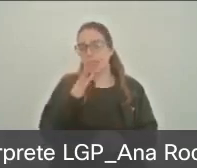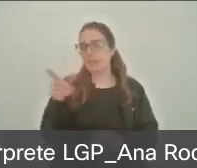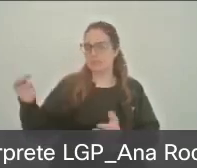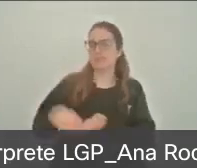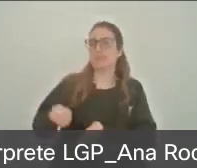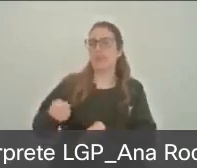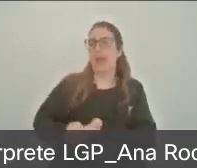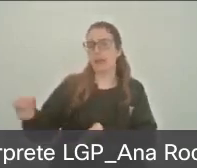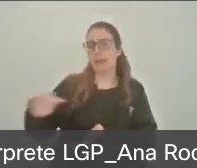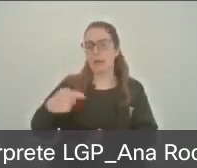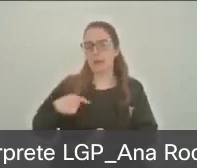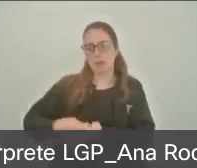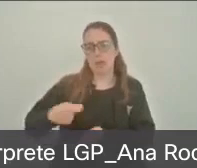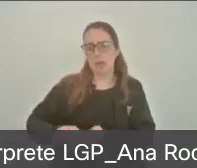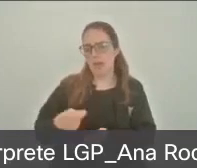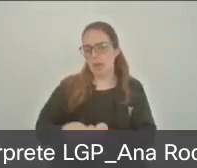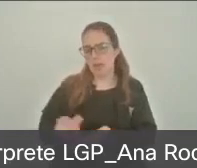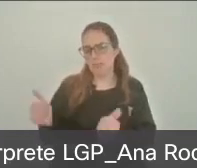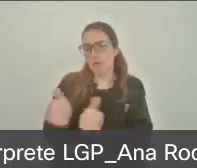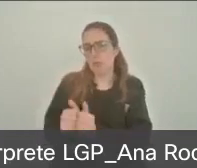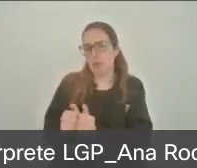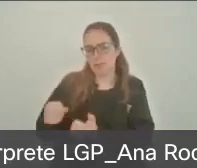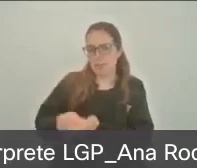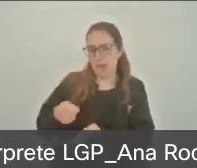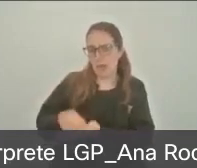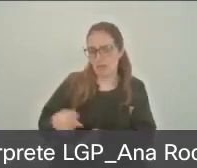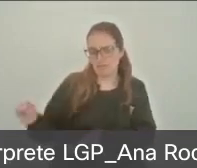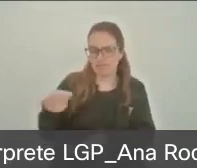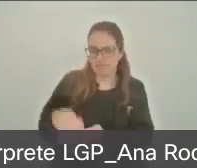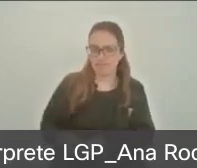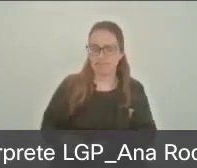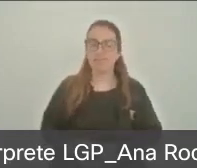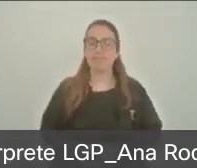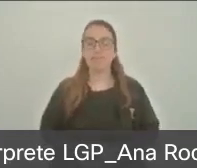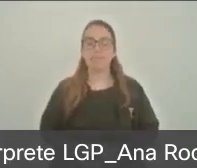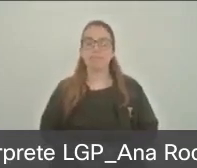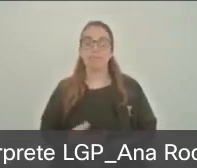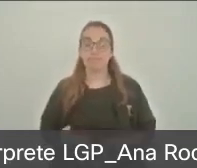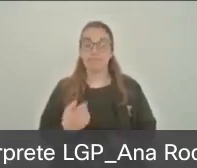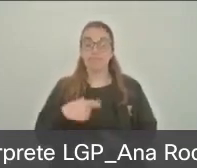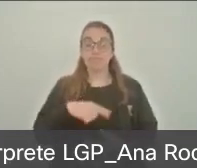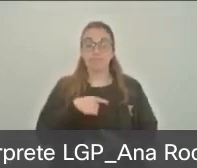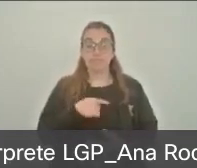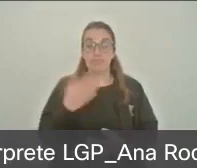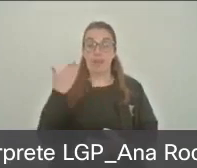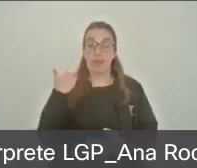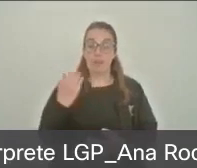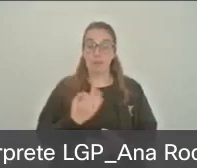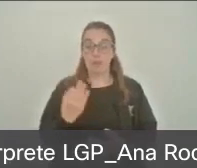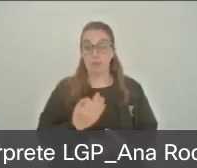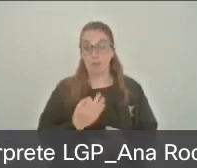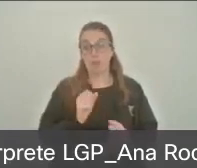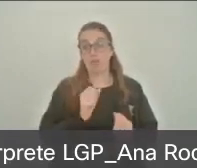fosse o utente, o acompanhante, a custear esse teste. Ora, na senda das instruções que foram emitidas a estes